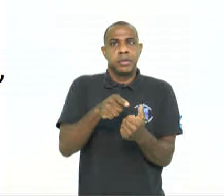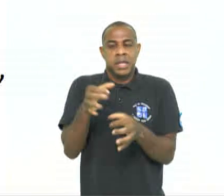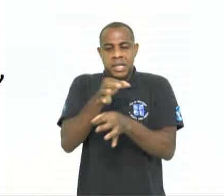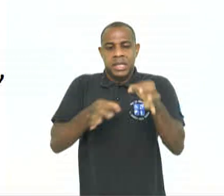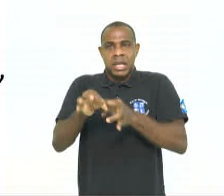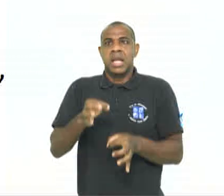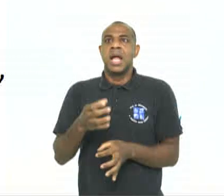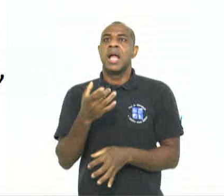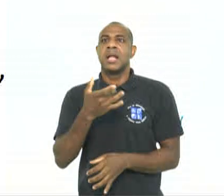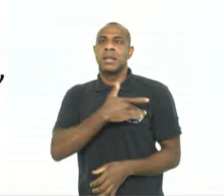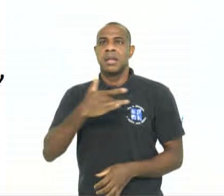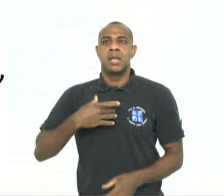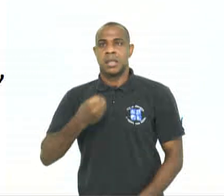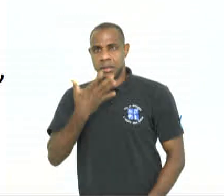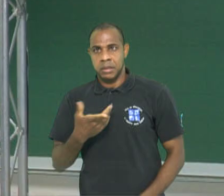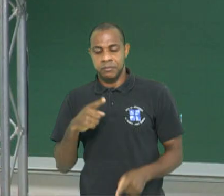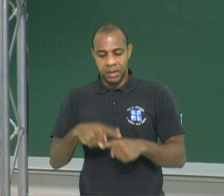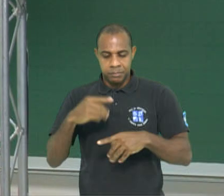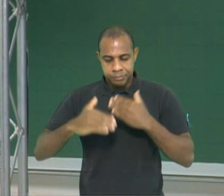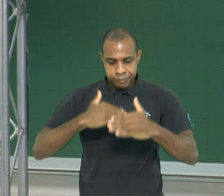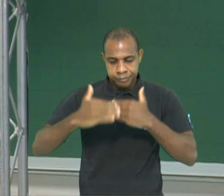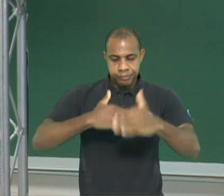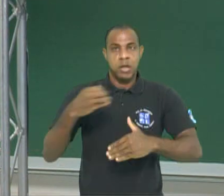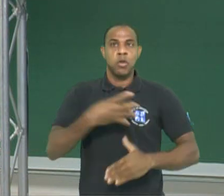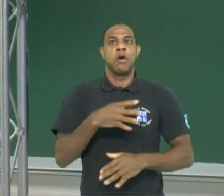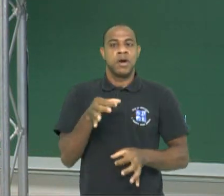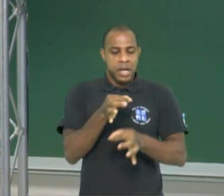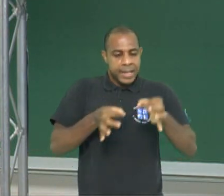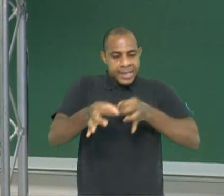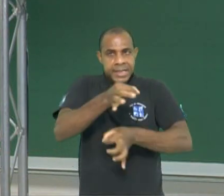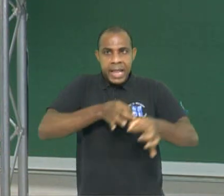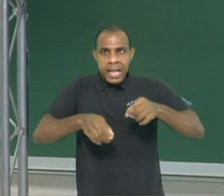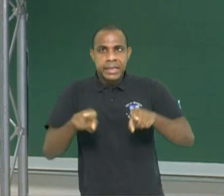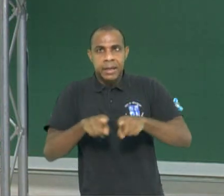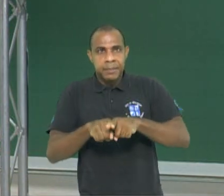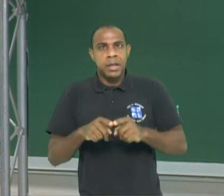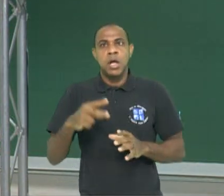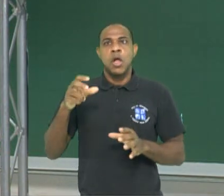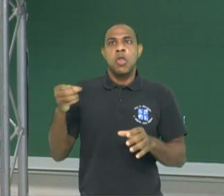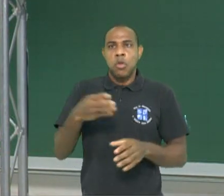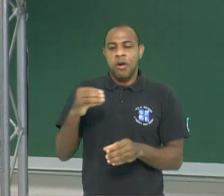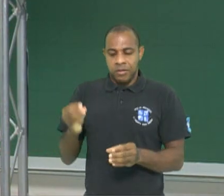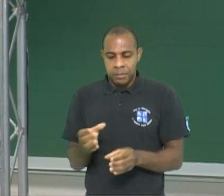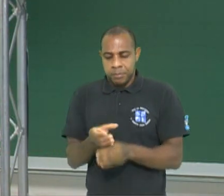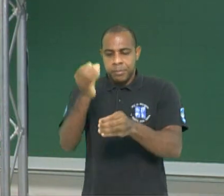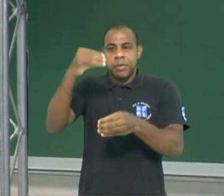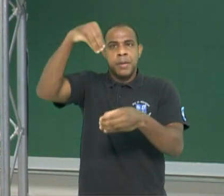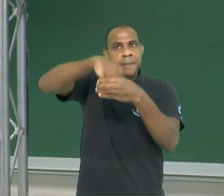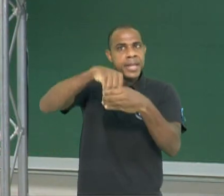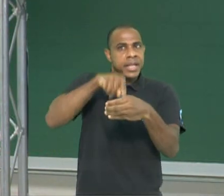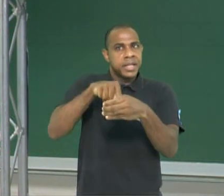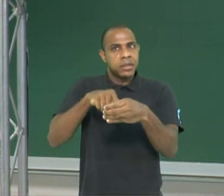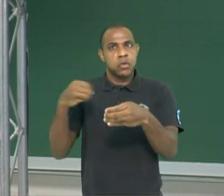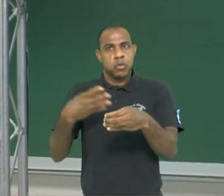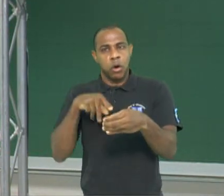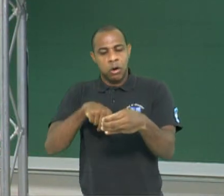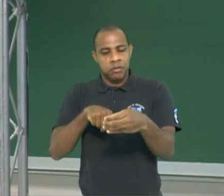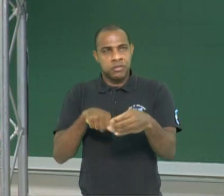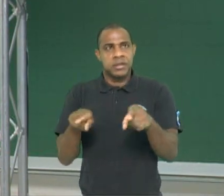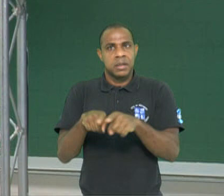as quais irão reconstruir uma nova célula com novas, né, uma nova medula, né, com produção de novas